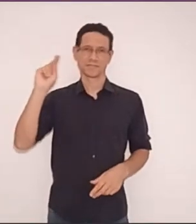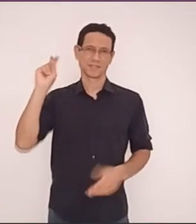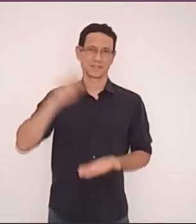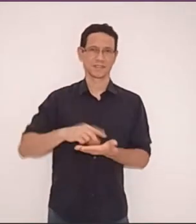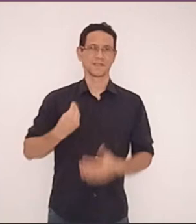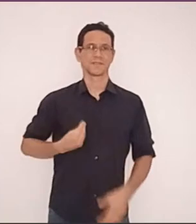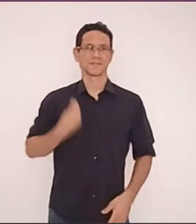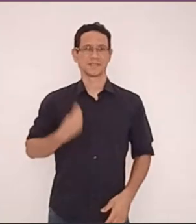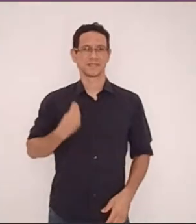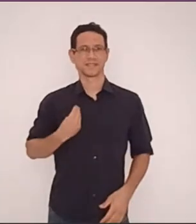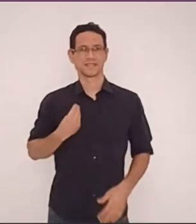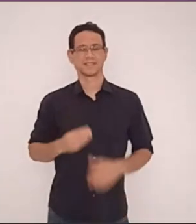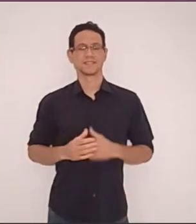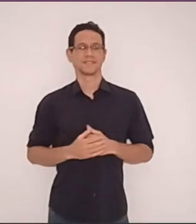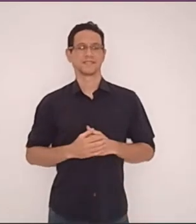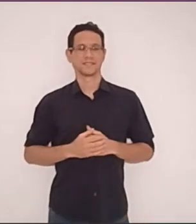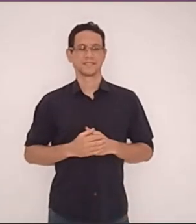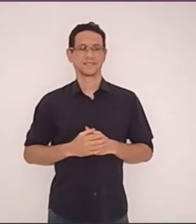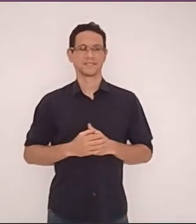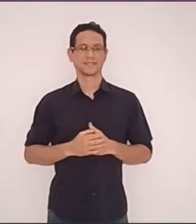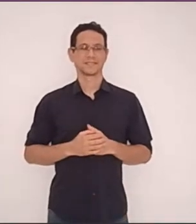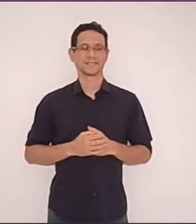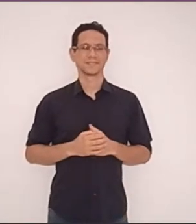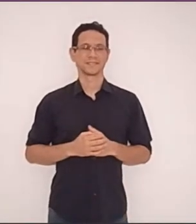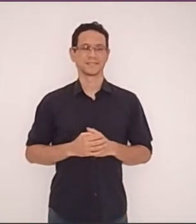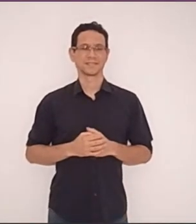vida é